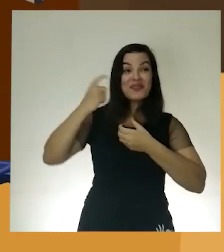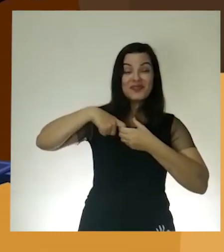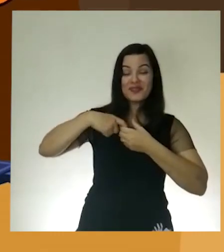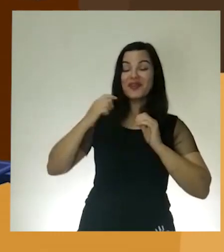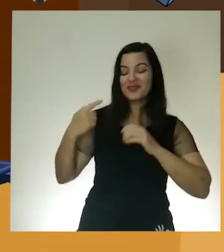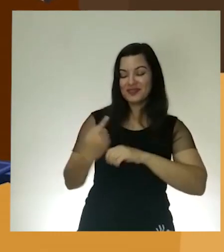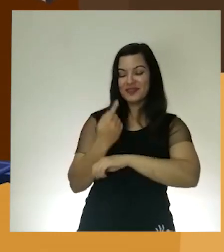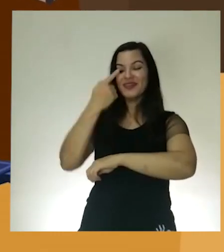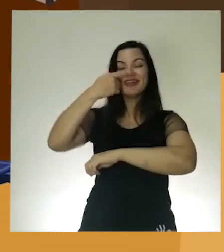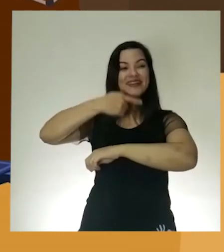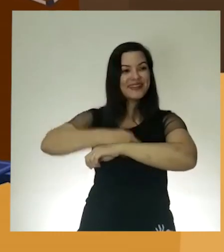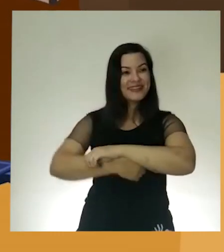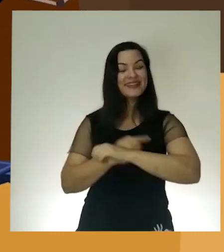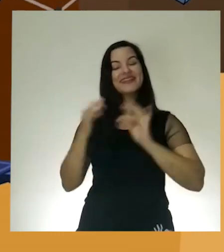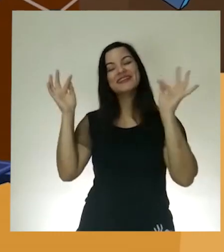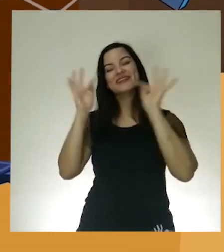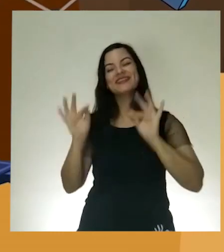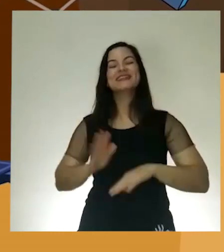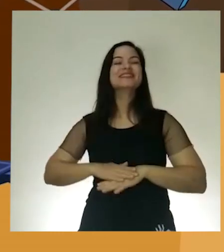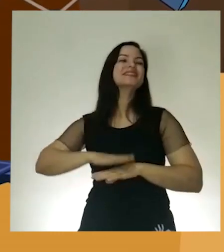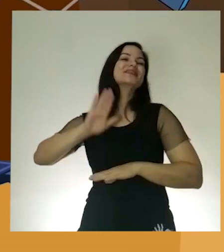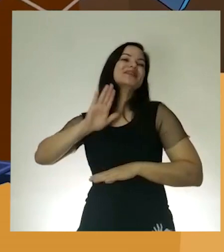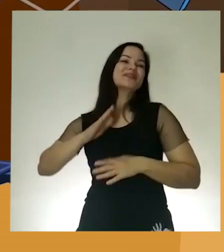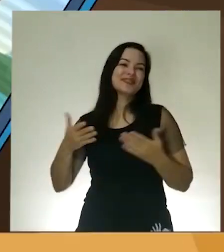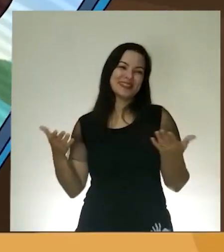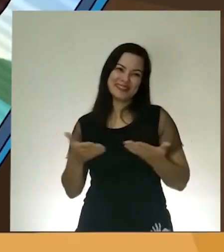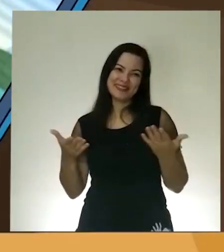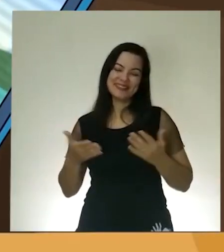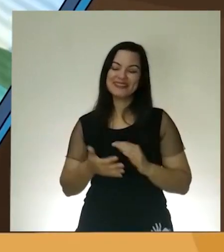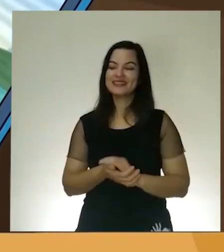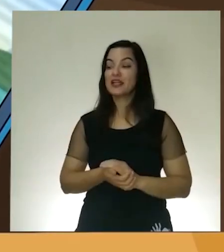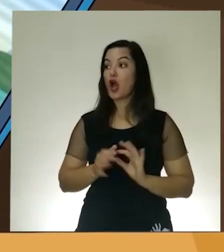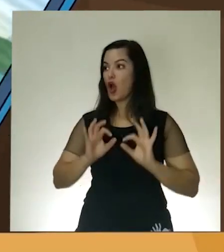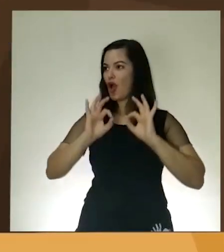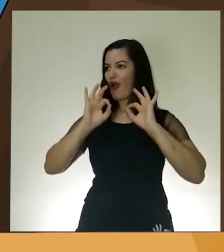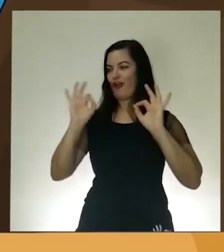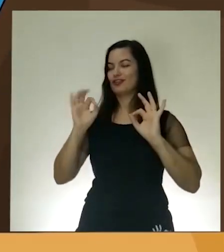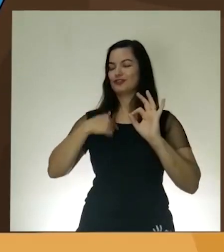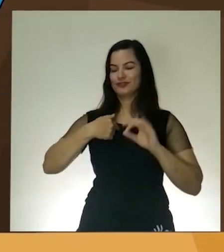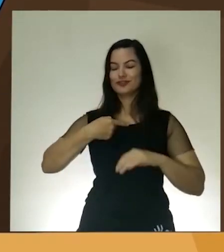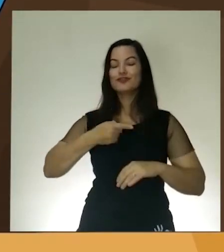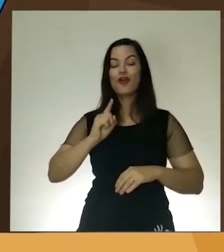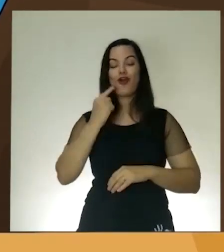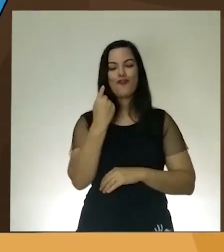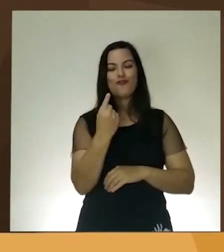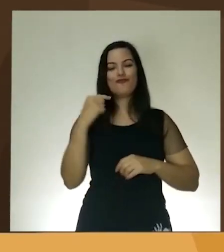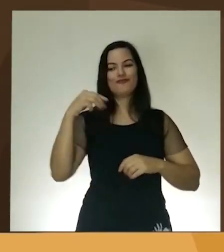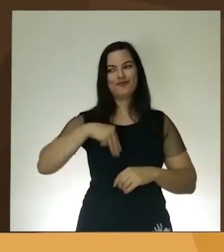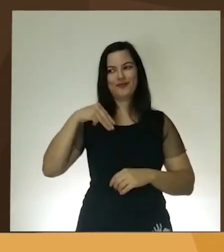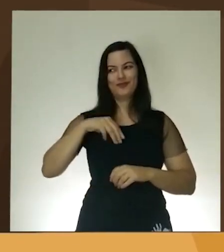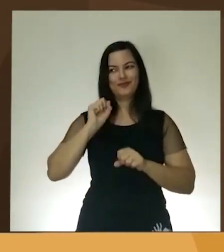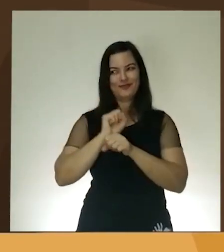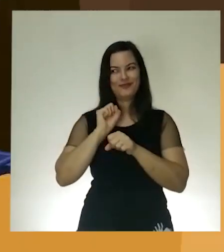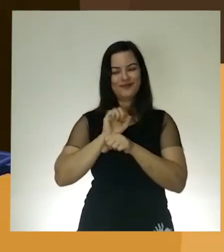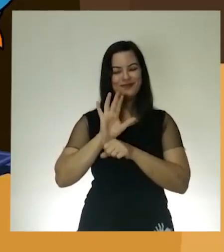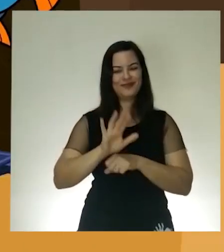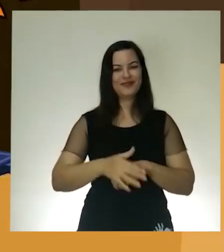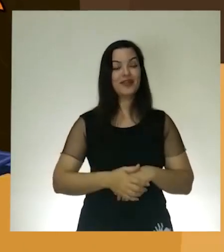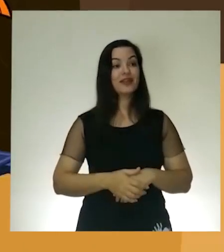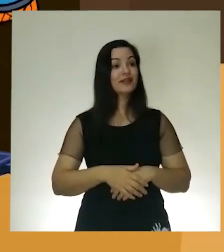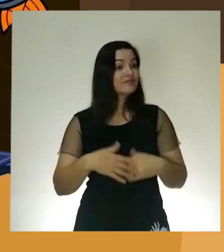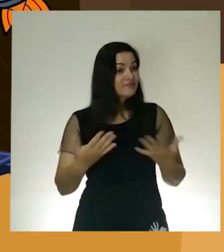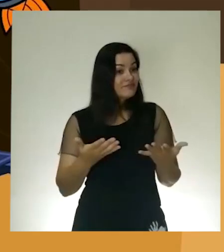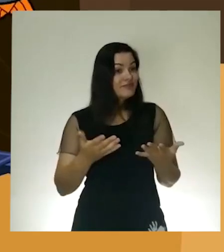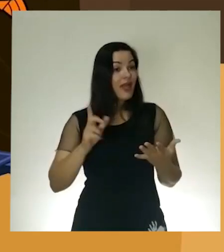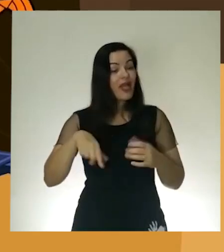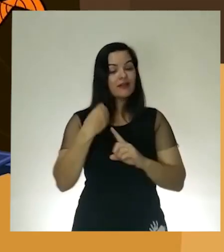Eles voltaram! E estão mais felizes do que nunca! Ótimo, Marina. Estou chegando em 1 minuto. Então